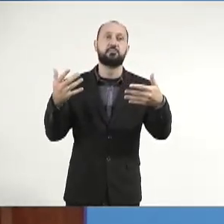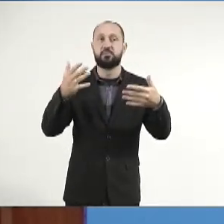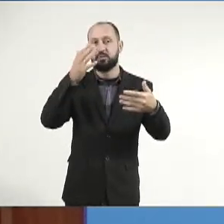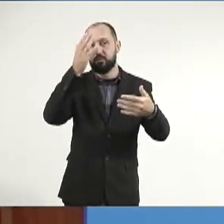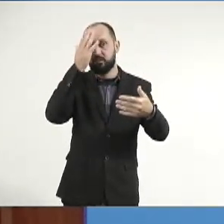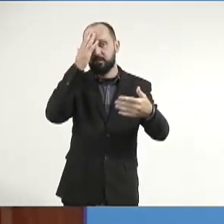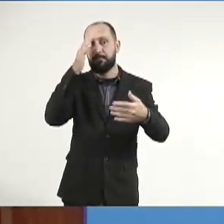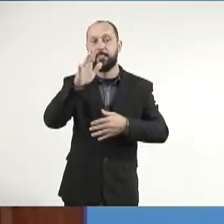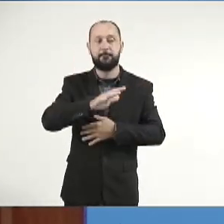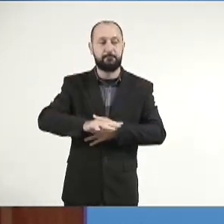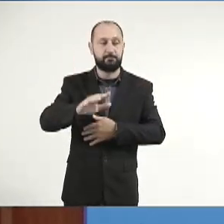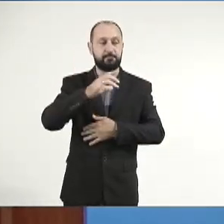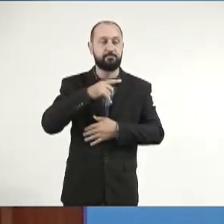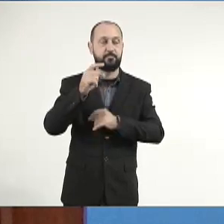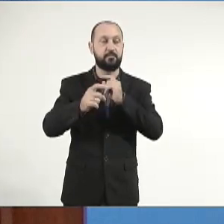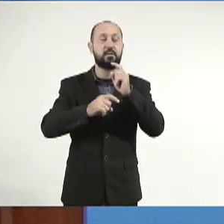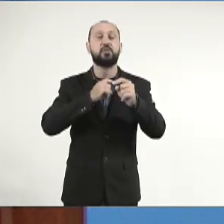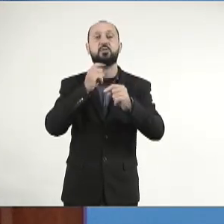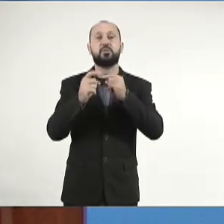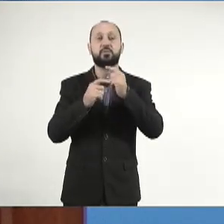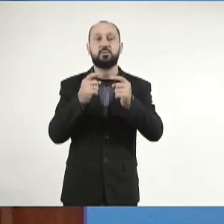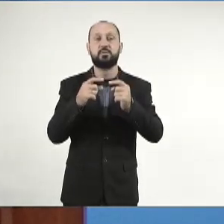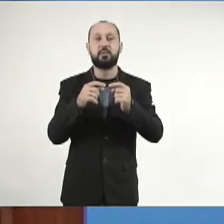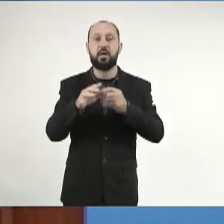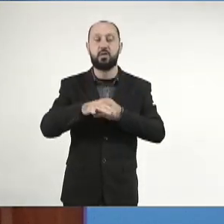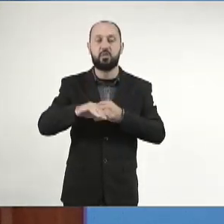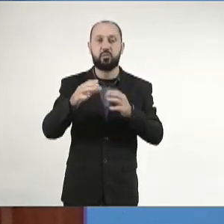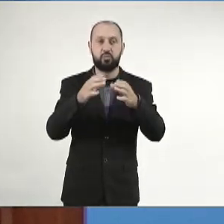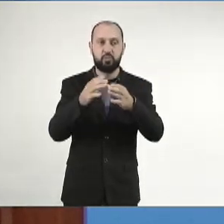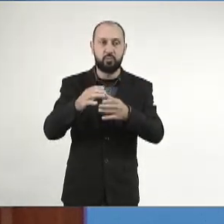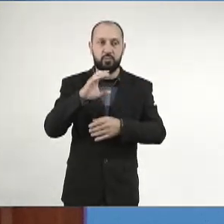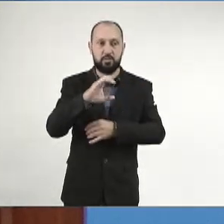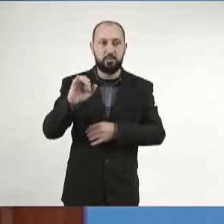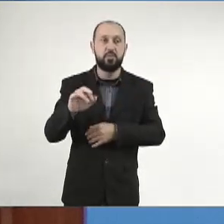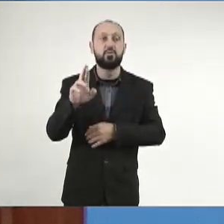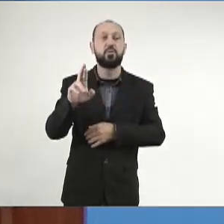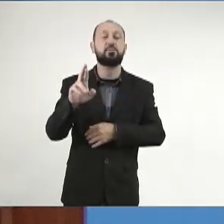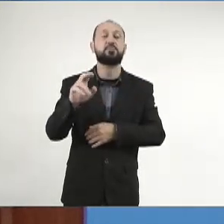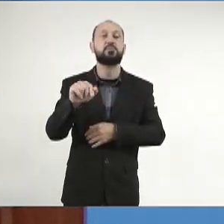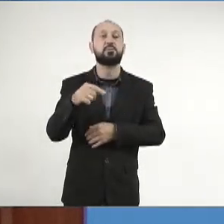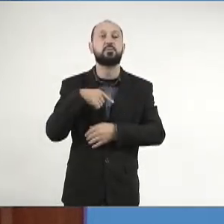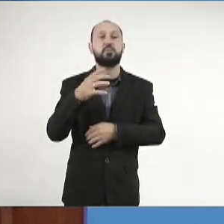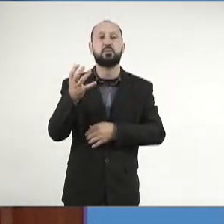que paira uma dúvida, né, nos membros da CCJ, que eu gostaria de,